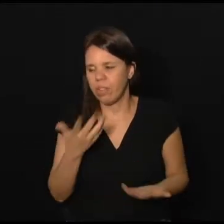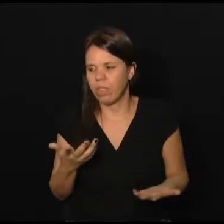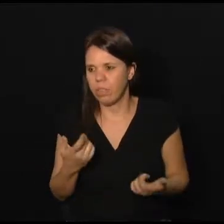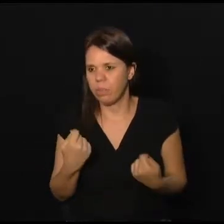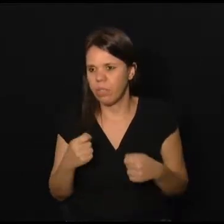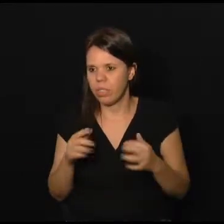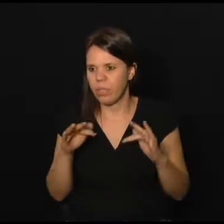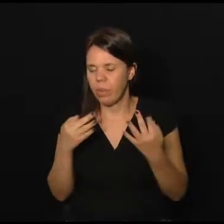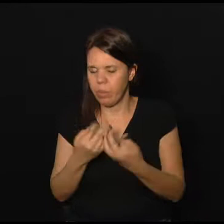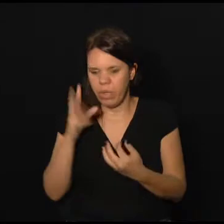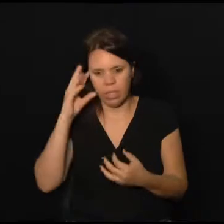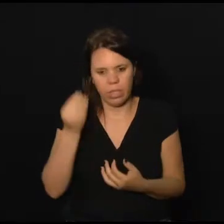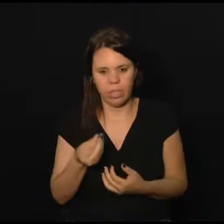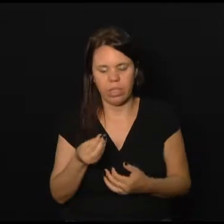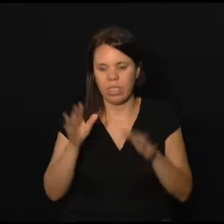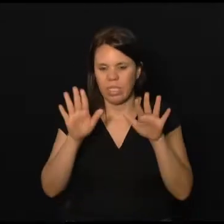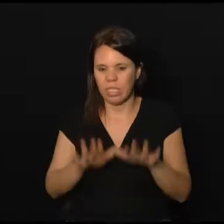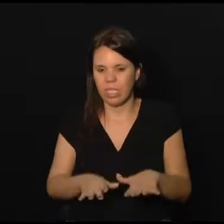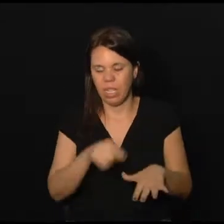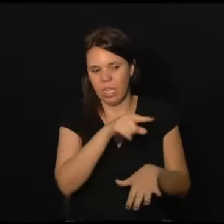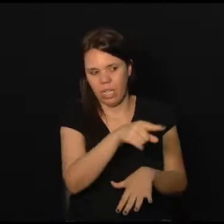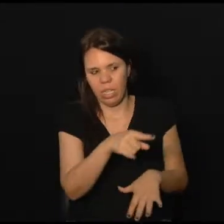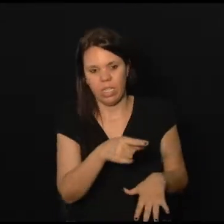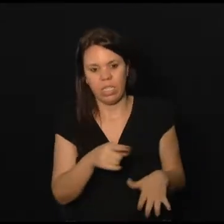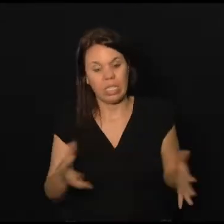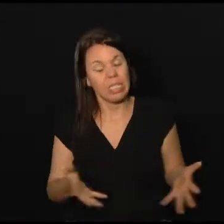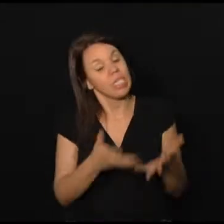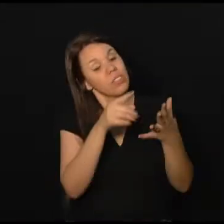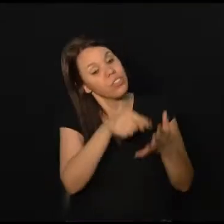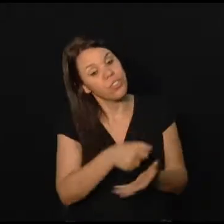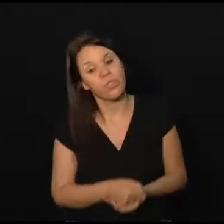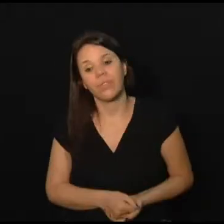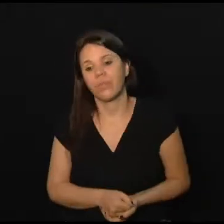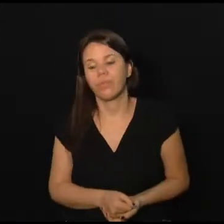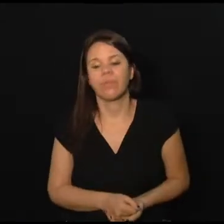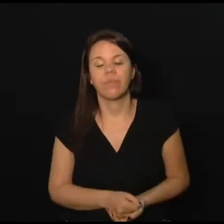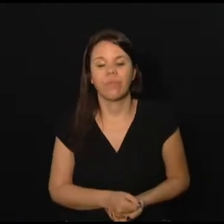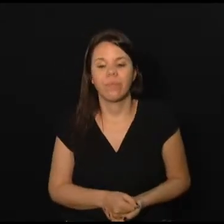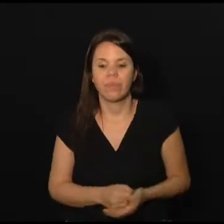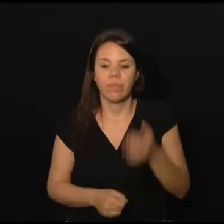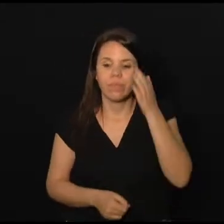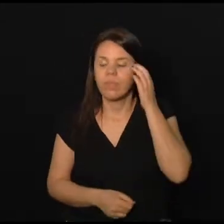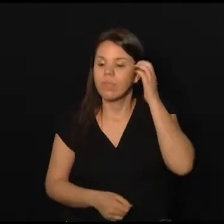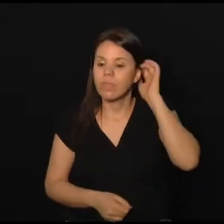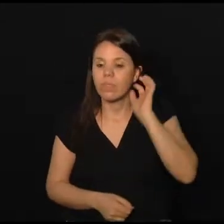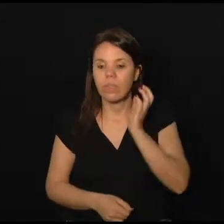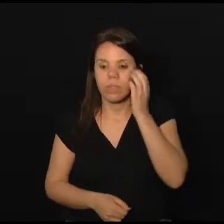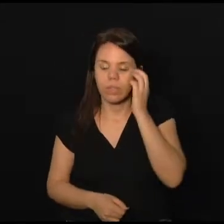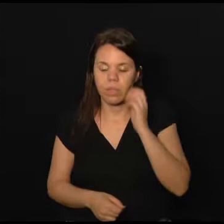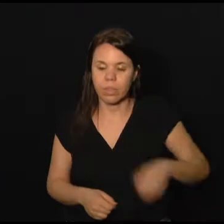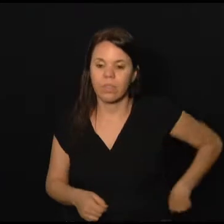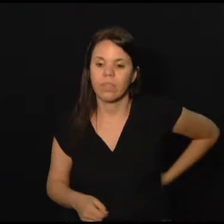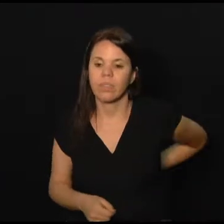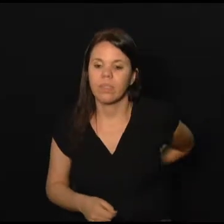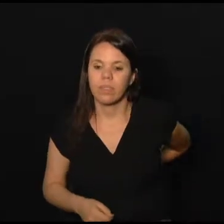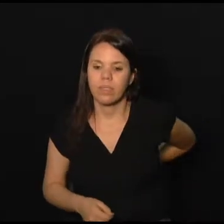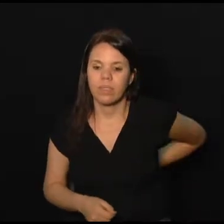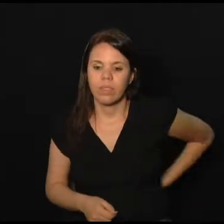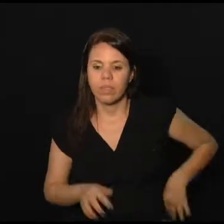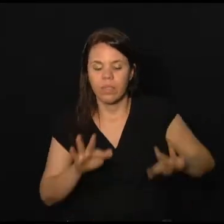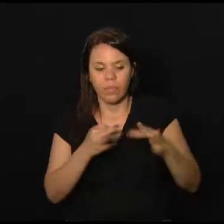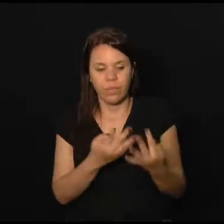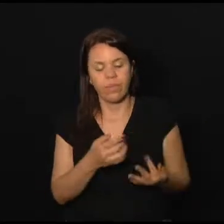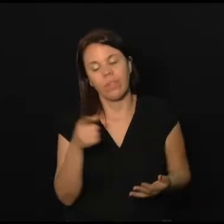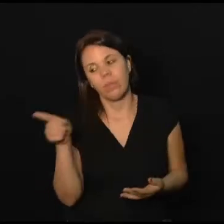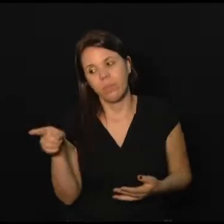precisa entender que ele precisa estar lá, precisa desse incentivo. Então, ele assume o sentimento dos outros, né? Principalmente do